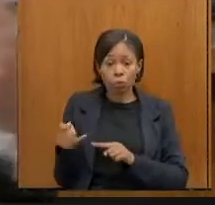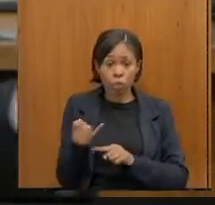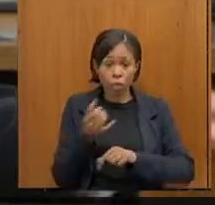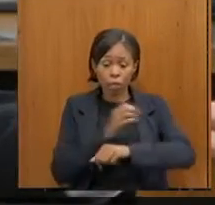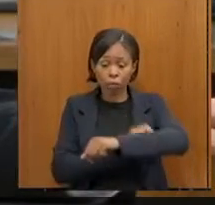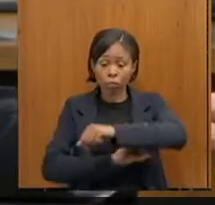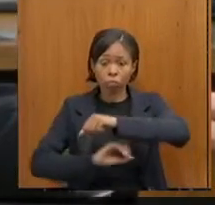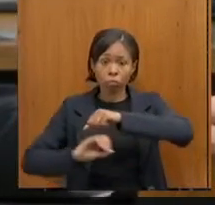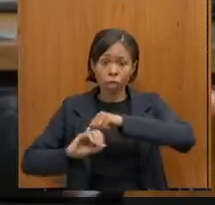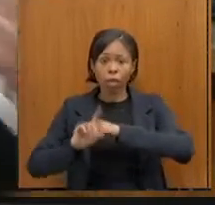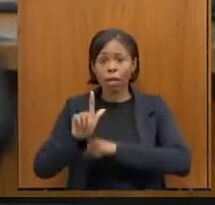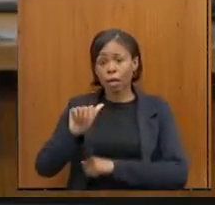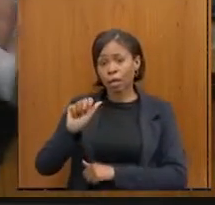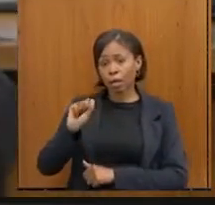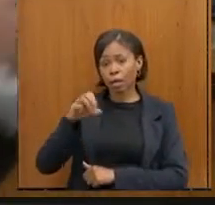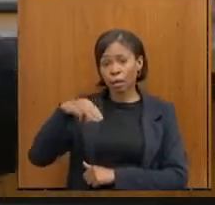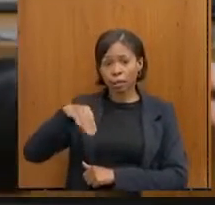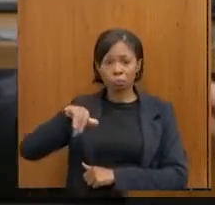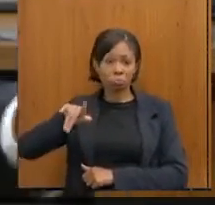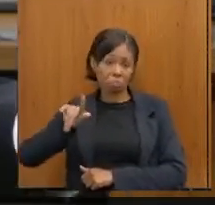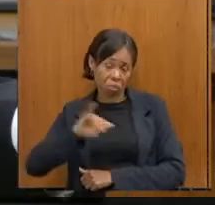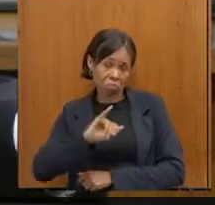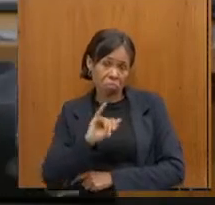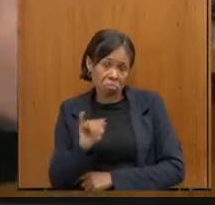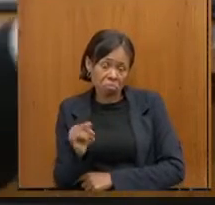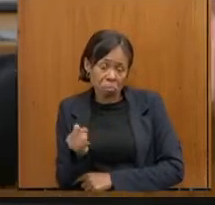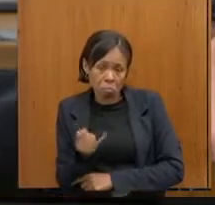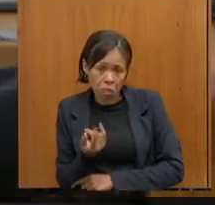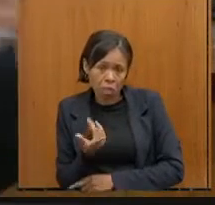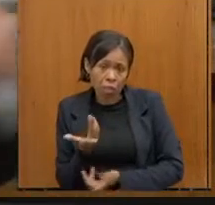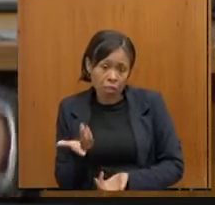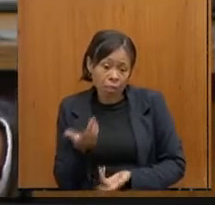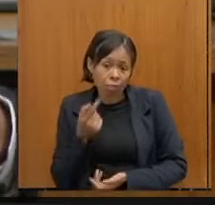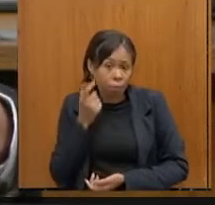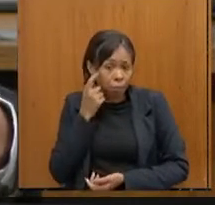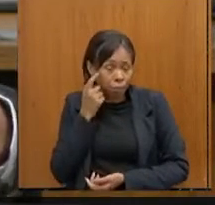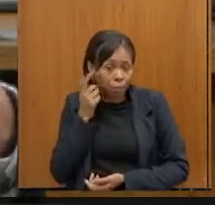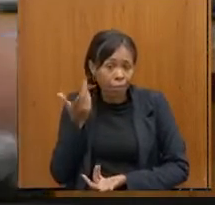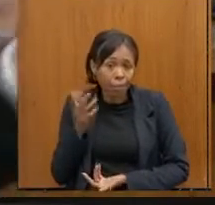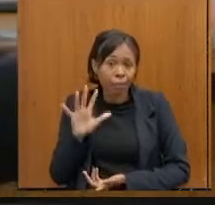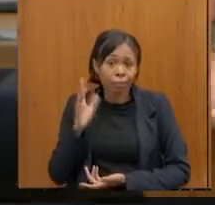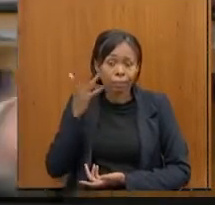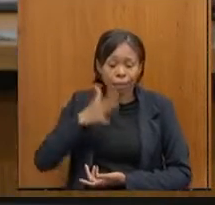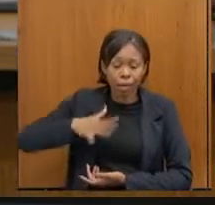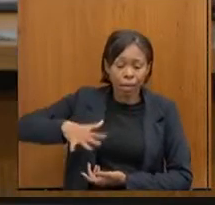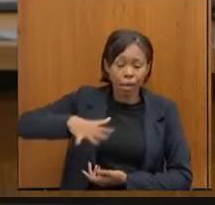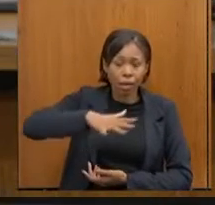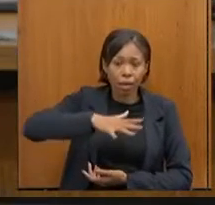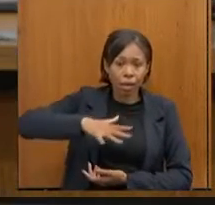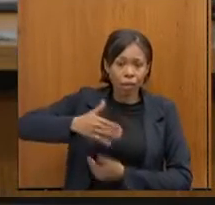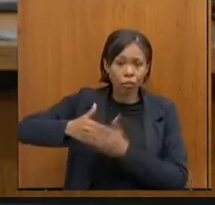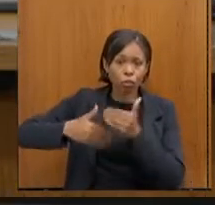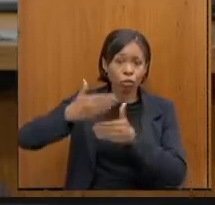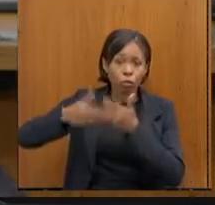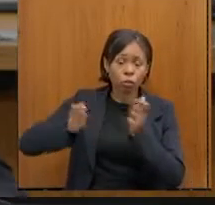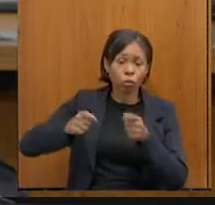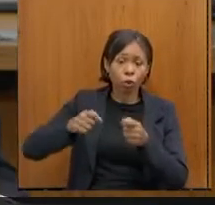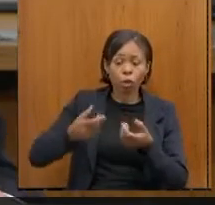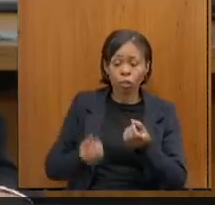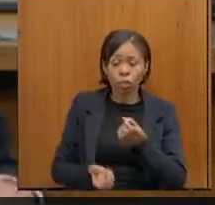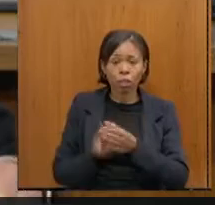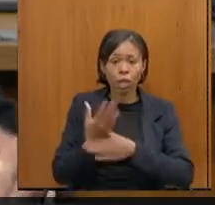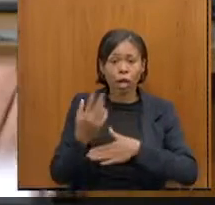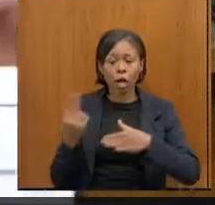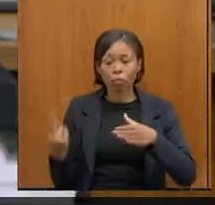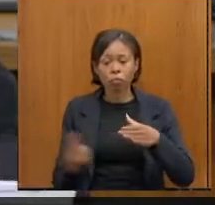gasmig pode prover do ponto de vista mas o do outro e o que nós podemos prover do ponto de vista de que a nossa área de geração construa usinas termelétricas